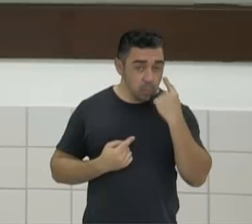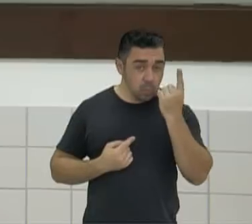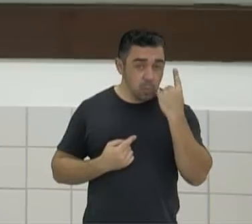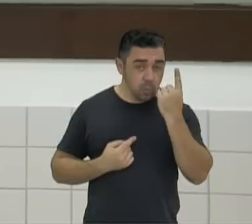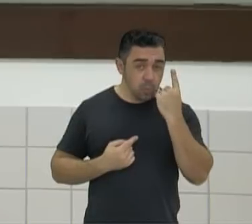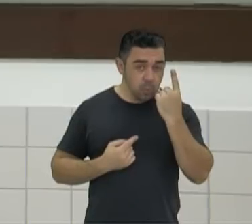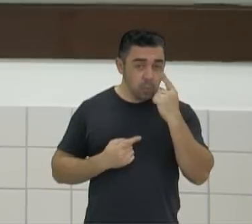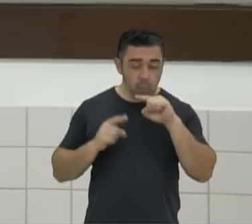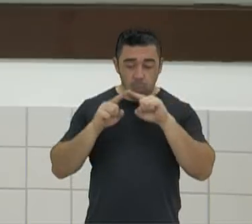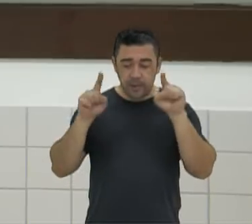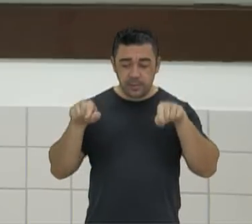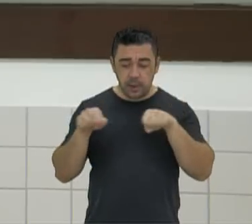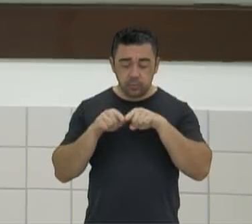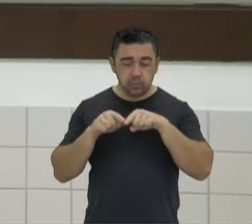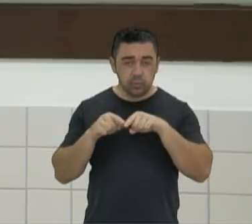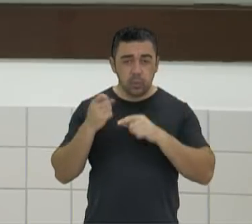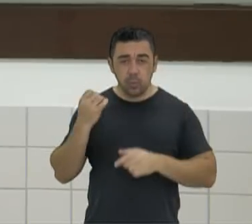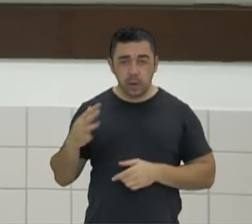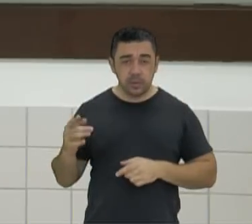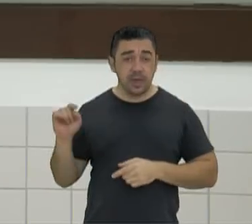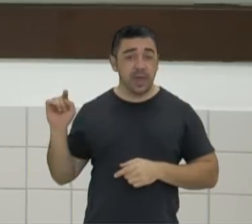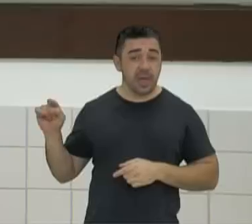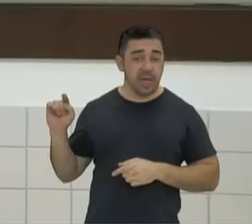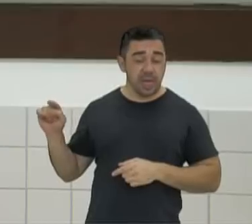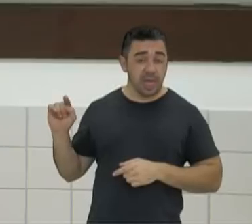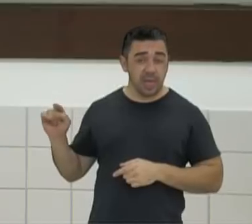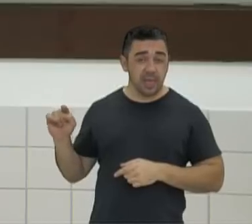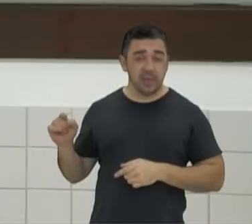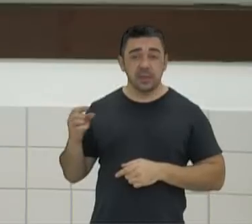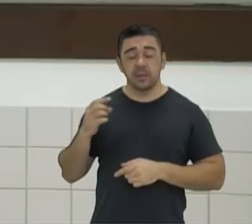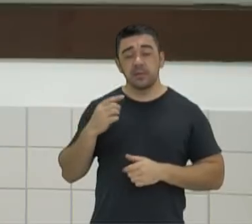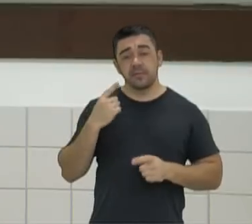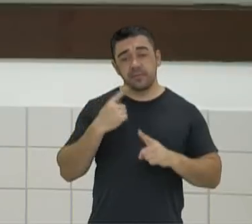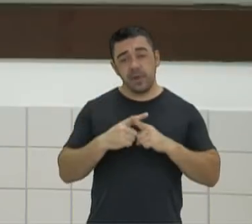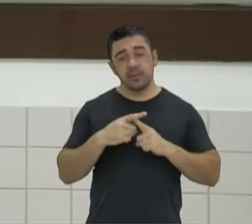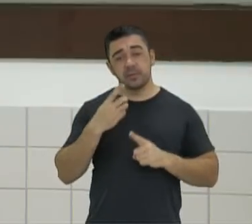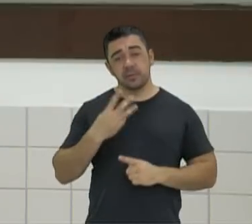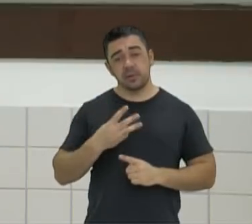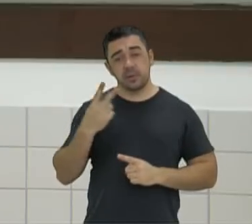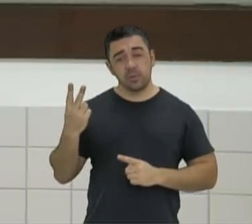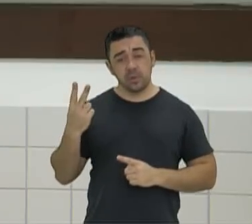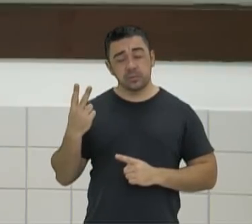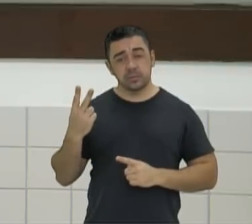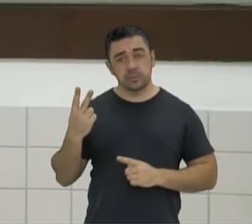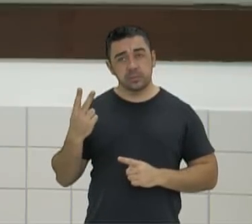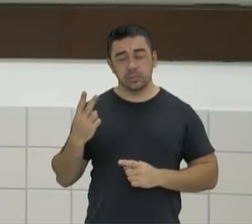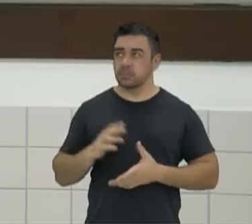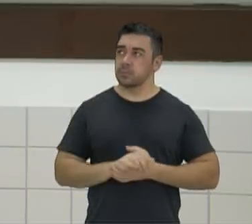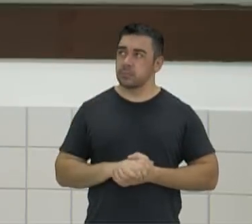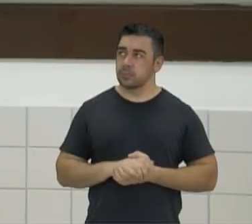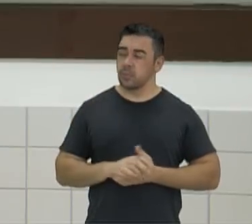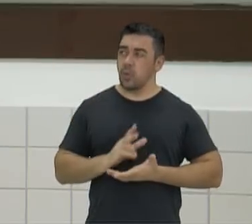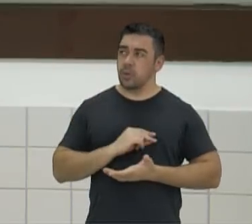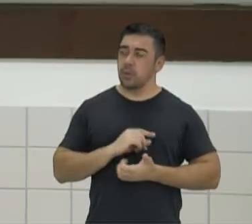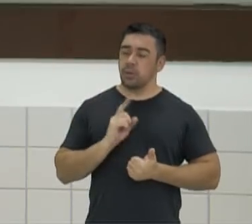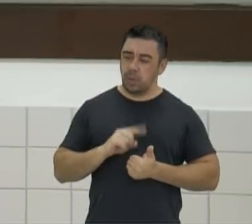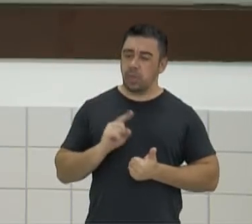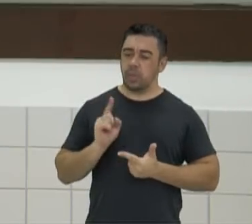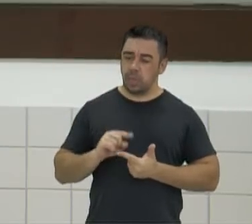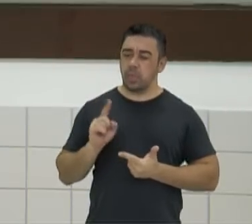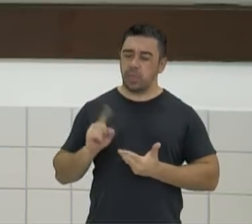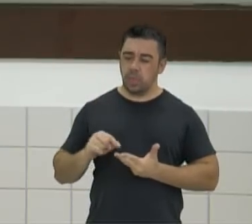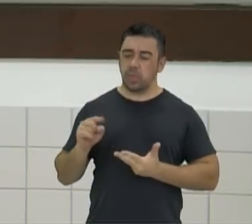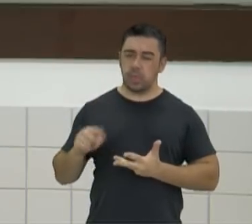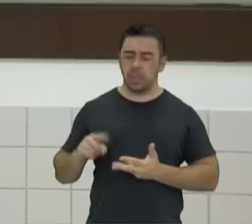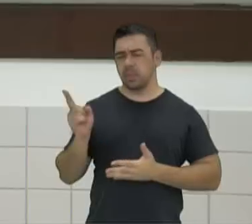quadradinho e depois vou fazer essa área 32 vezes. Ah, mas eu vou fazer ela mais ela mais ela mais